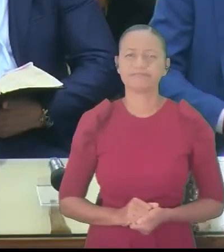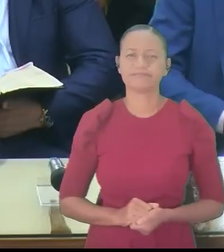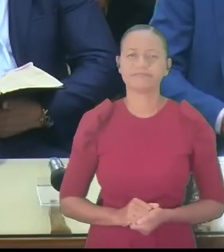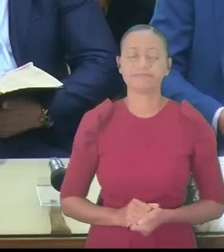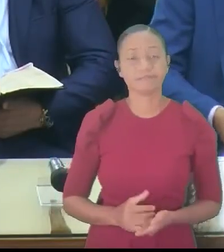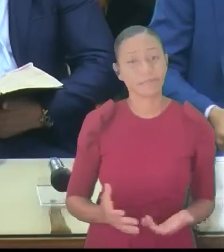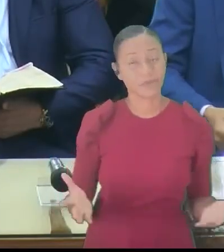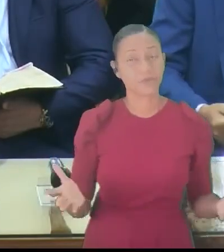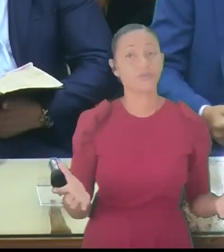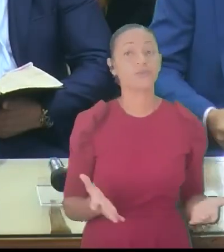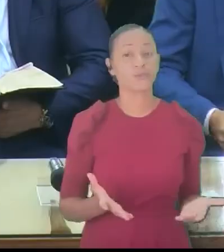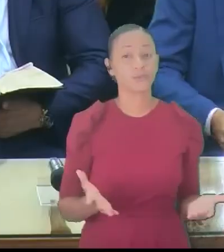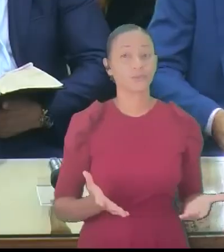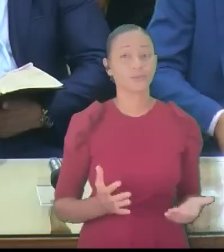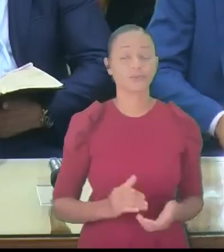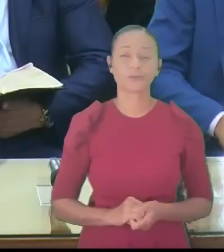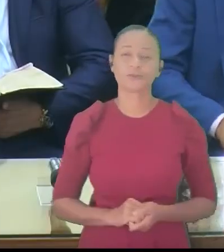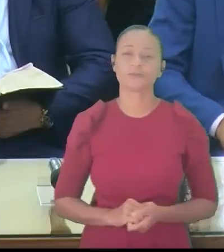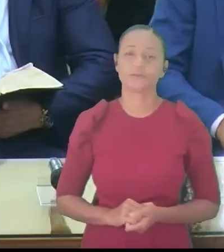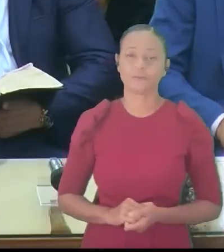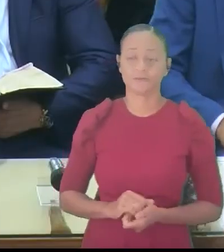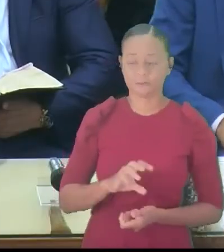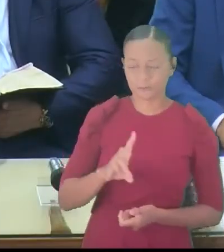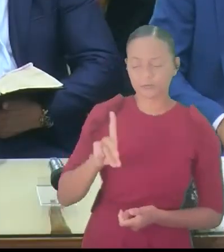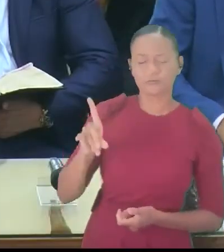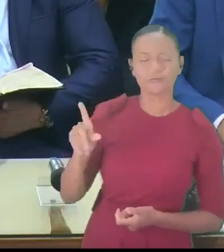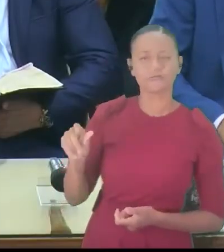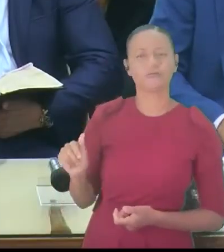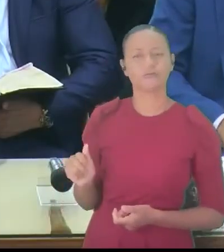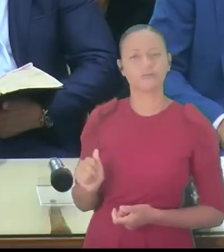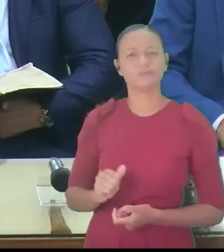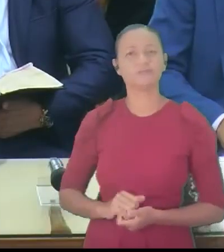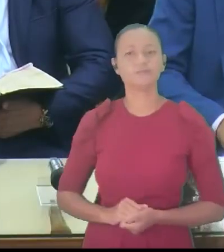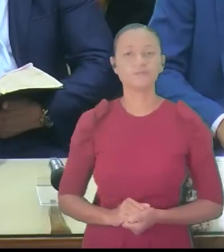Hoje em dia é o